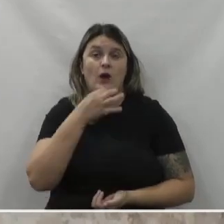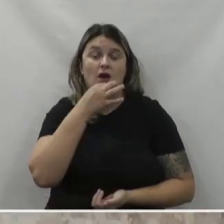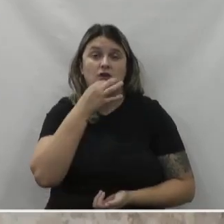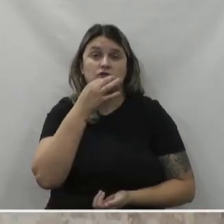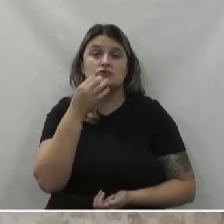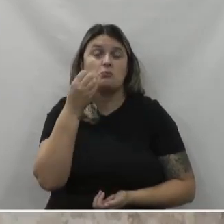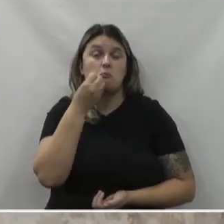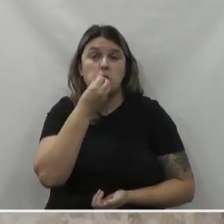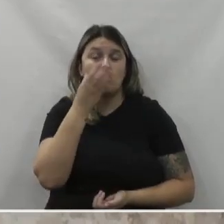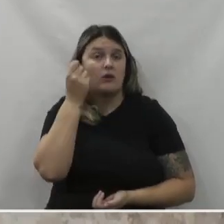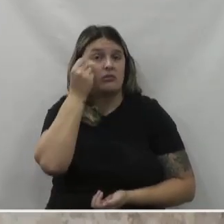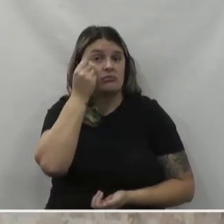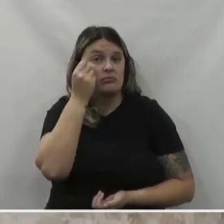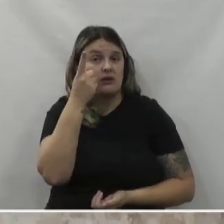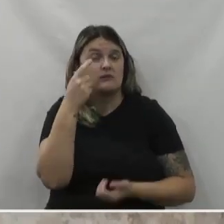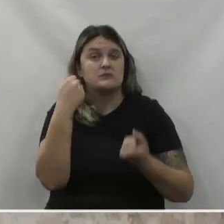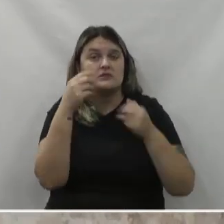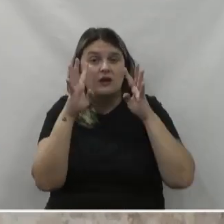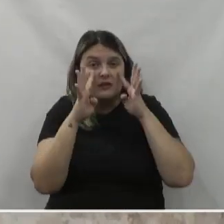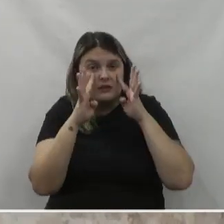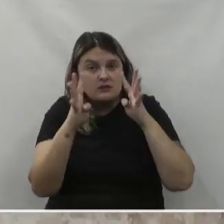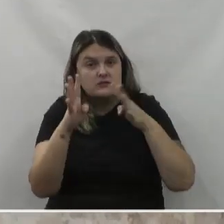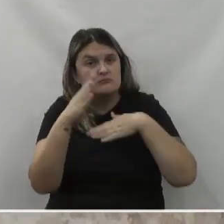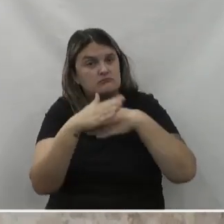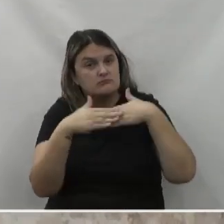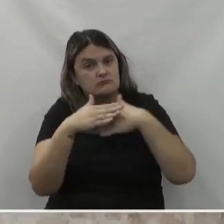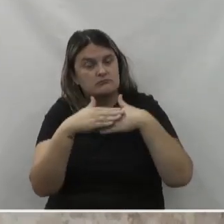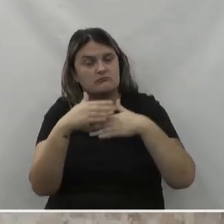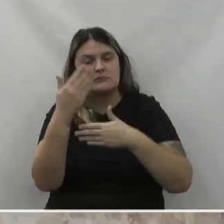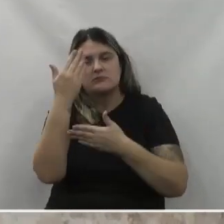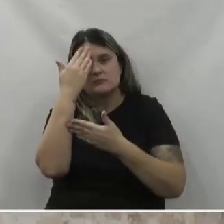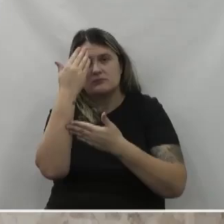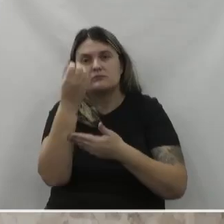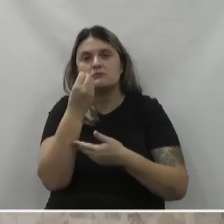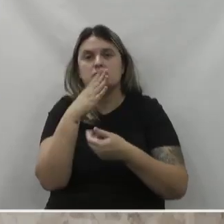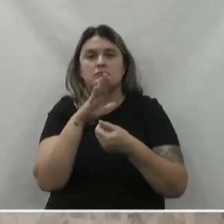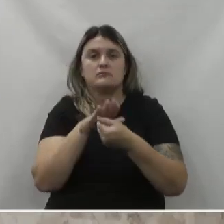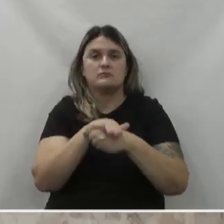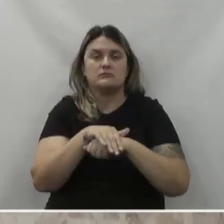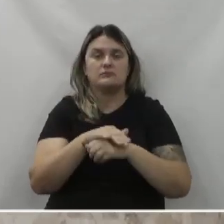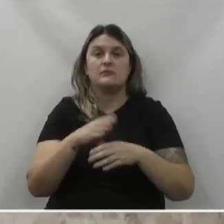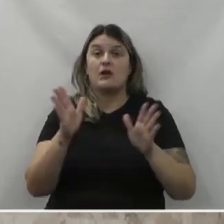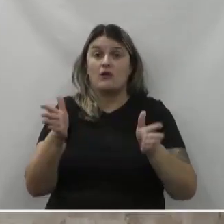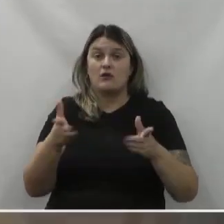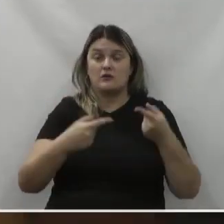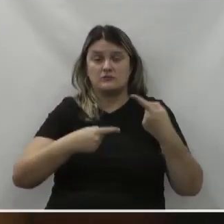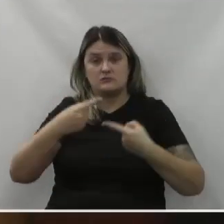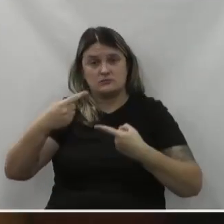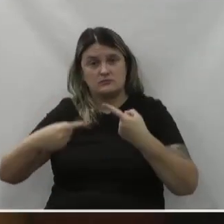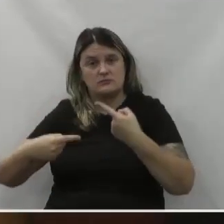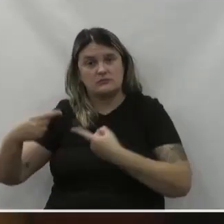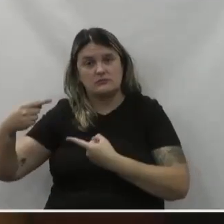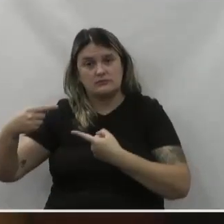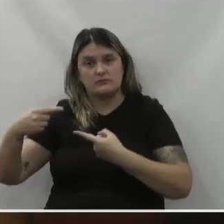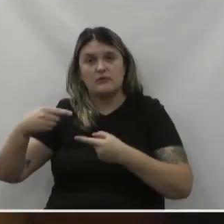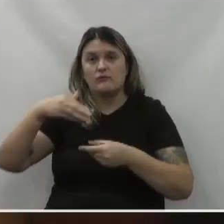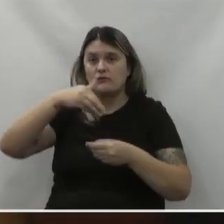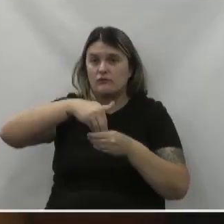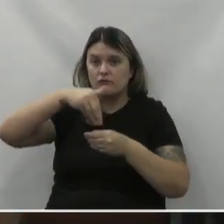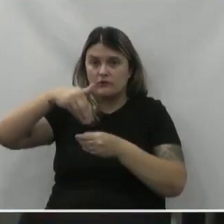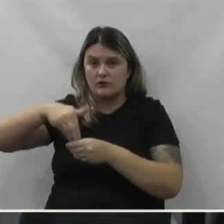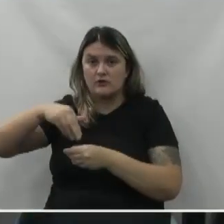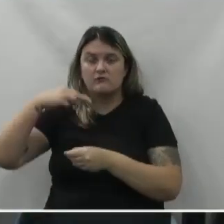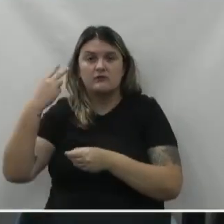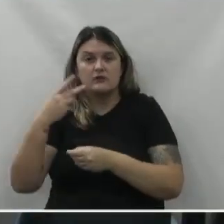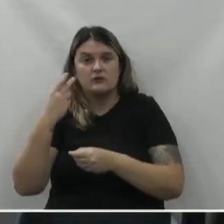a gente dar uma olhada com carinho novamente. Seria isso, uma boa noite. Em discussão? Em votação,